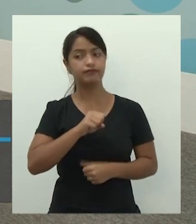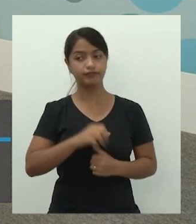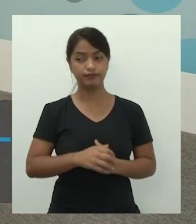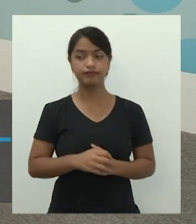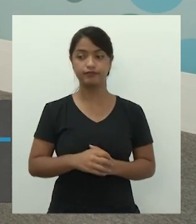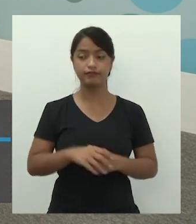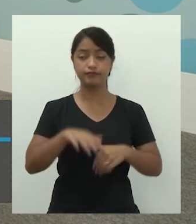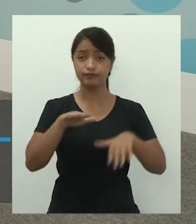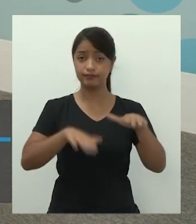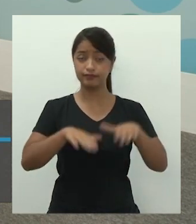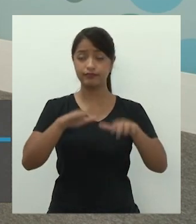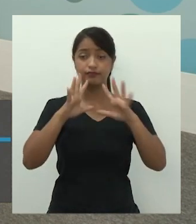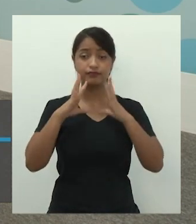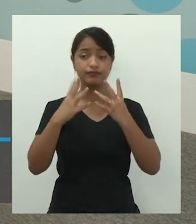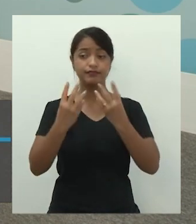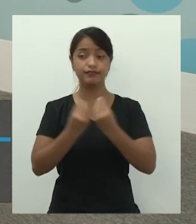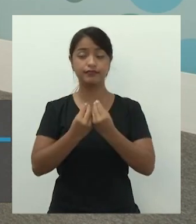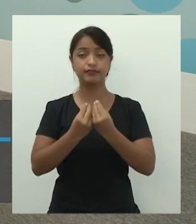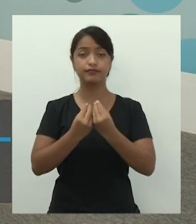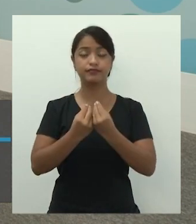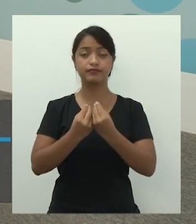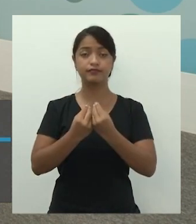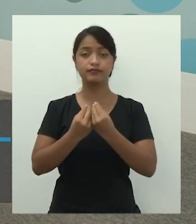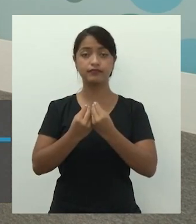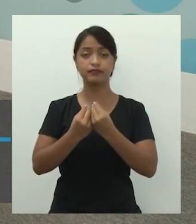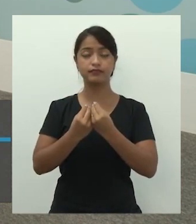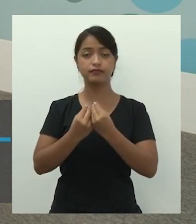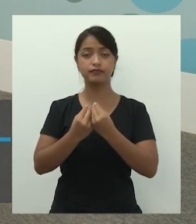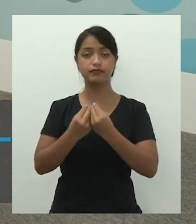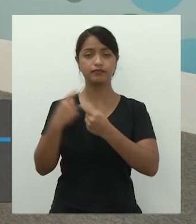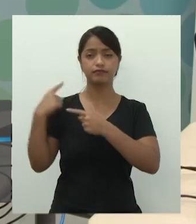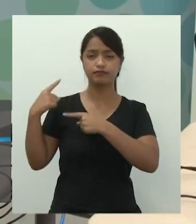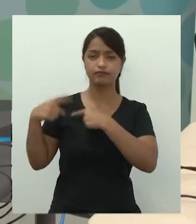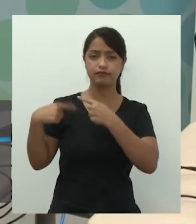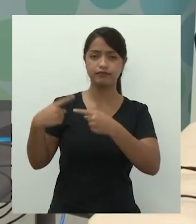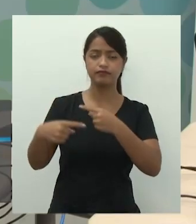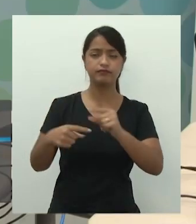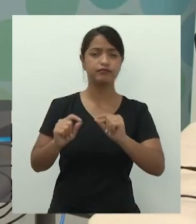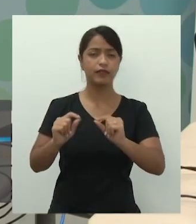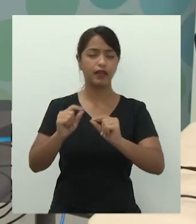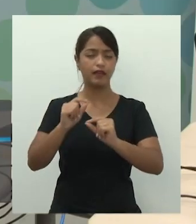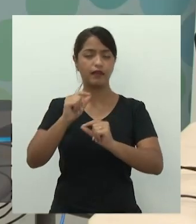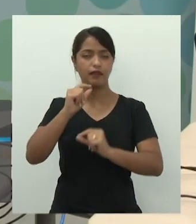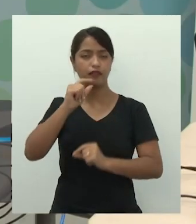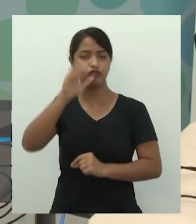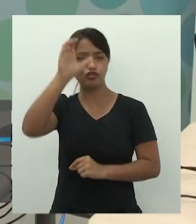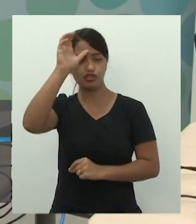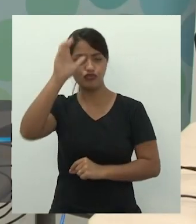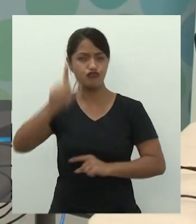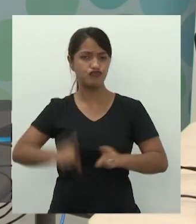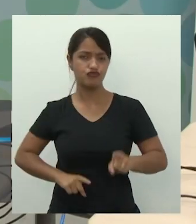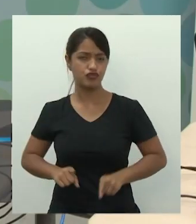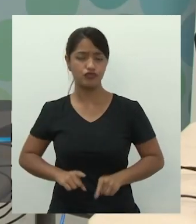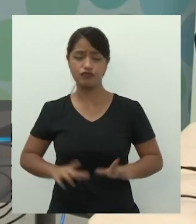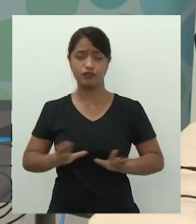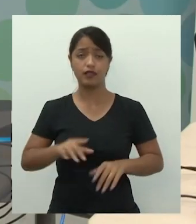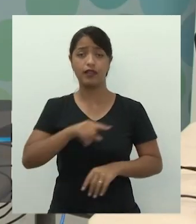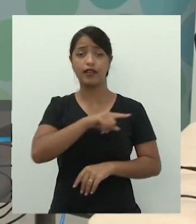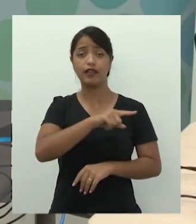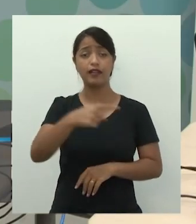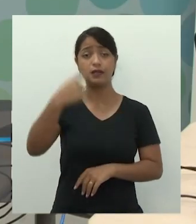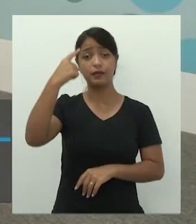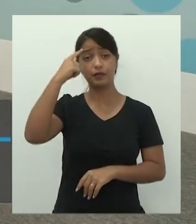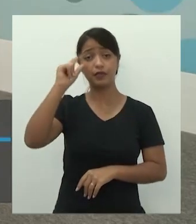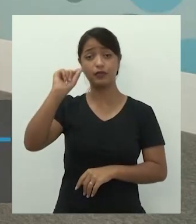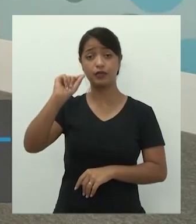de parentesco dessas famílias não era uma questão assim de parente mesmo, é tio, primo. Às vezes eles acreditavam que eram